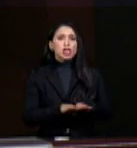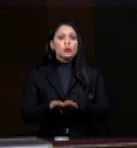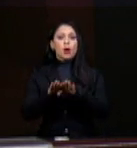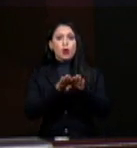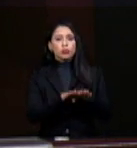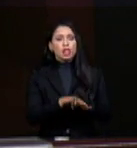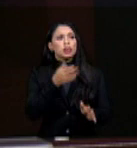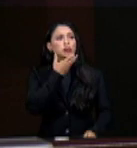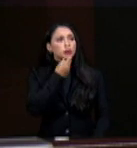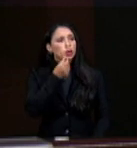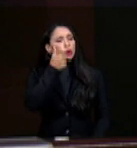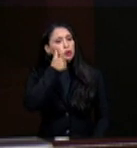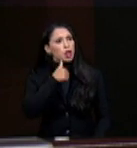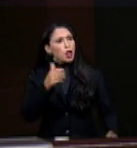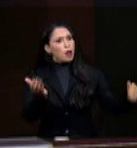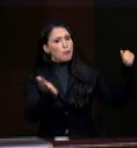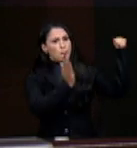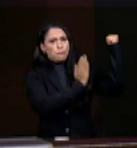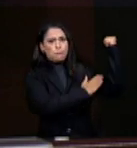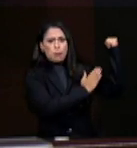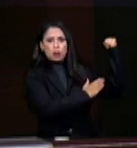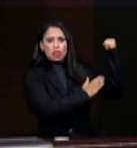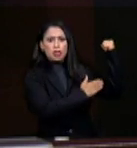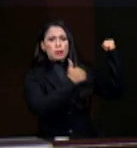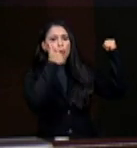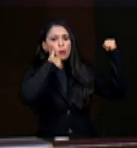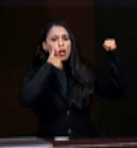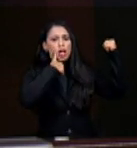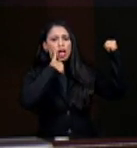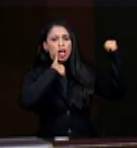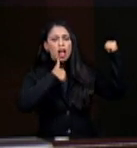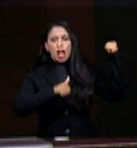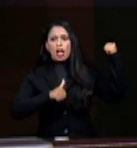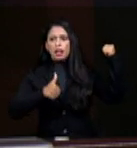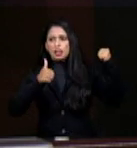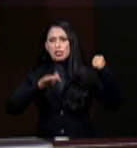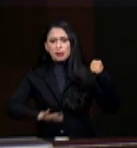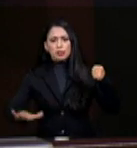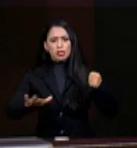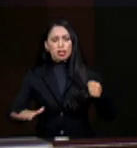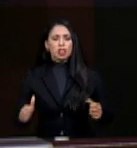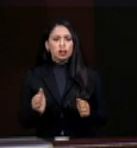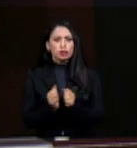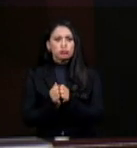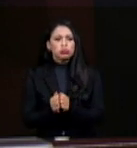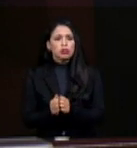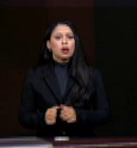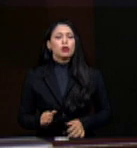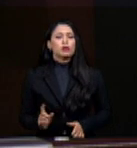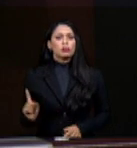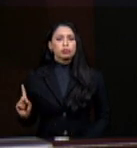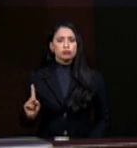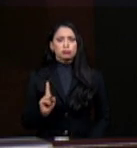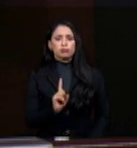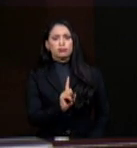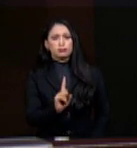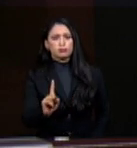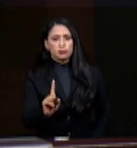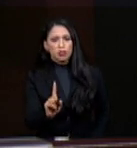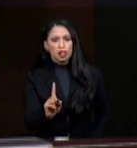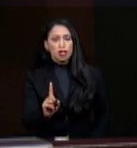gênero e o empoderamento de mulheres e meninas no centro de nossa cooperação internacional, respeitando